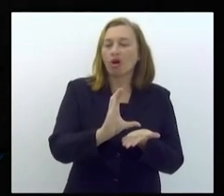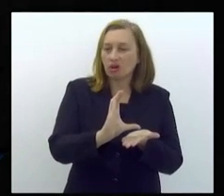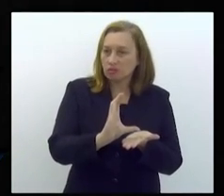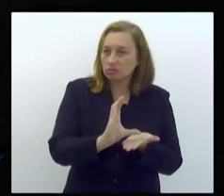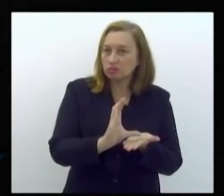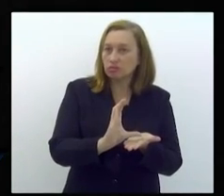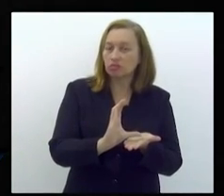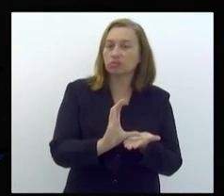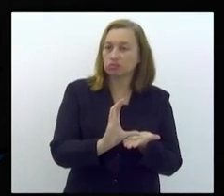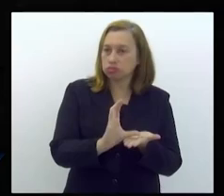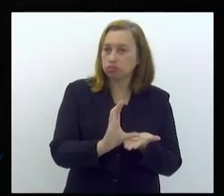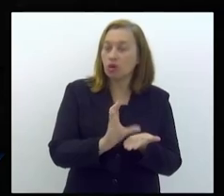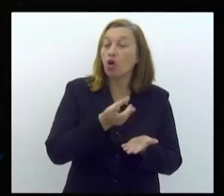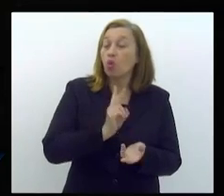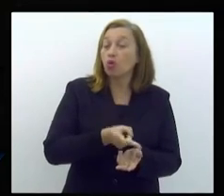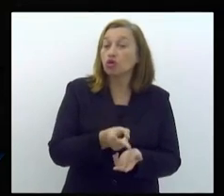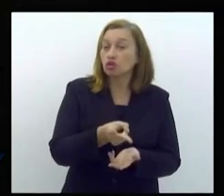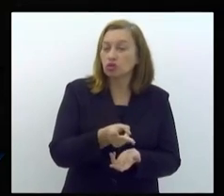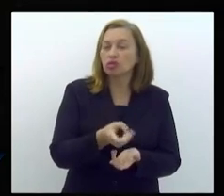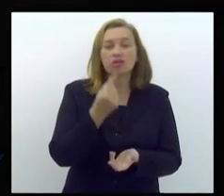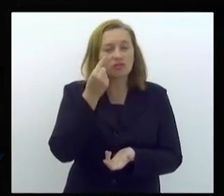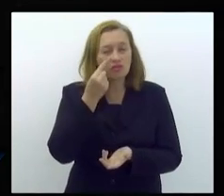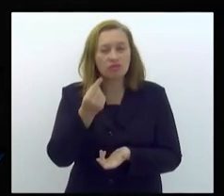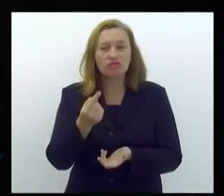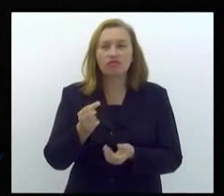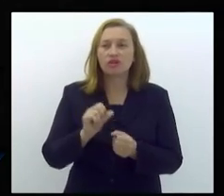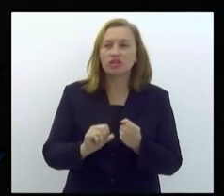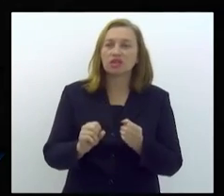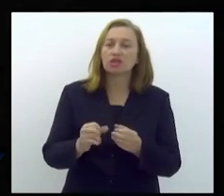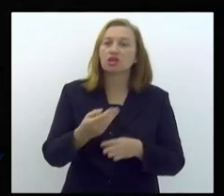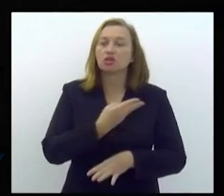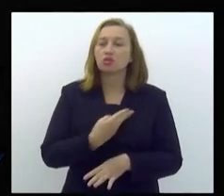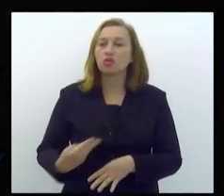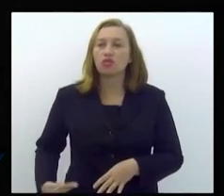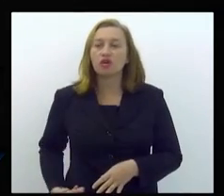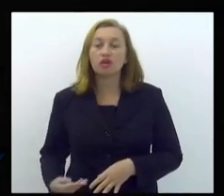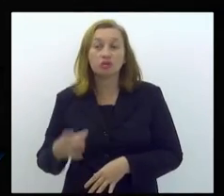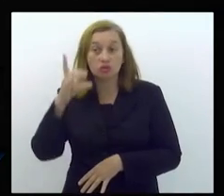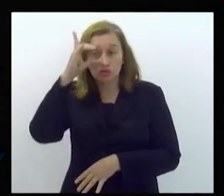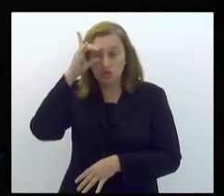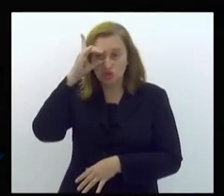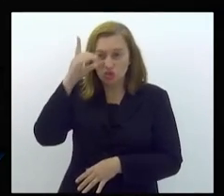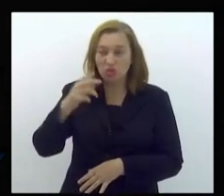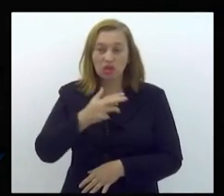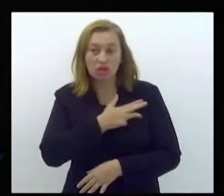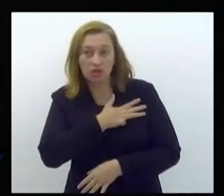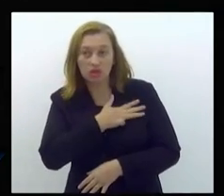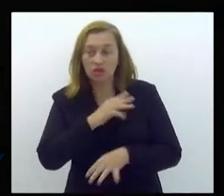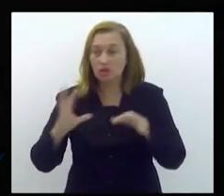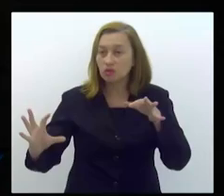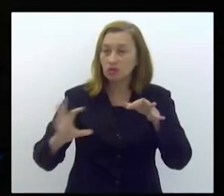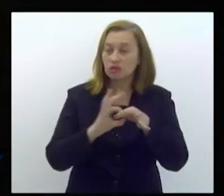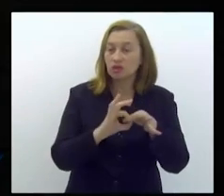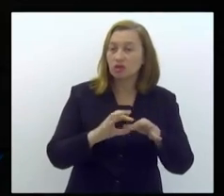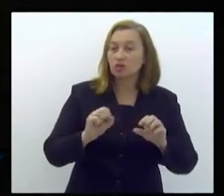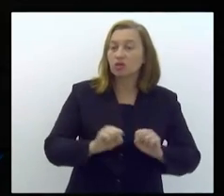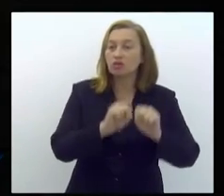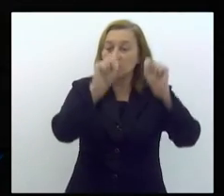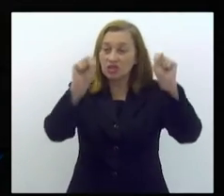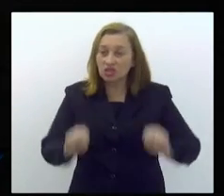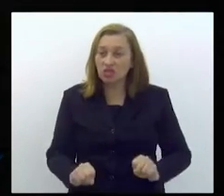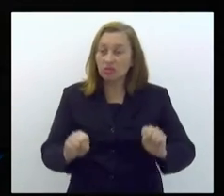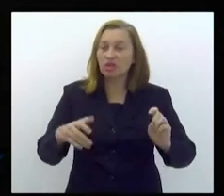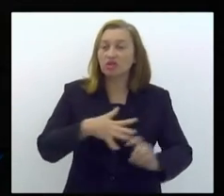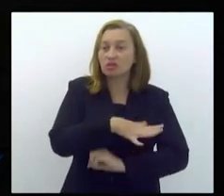continuidade aquilo que a gente vinha fazendo nos governos de um Lula que é consolidar o Sistema Nacional de Cultura